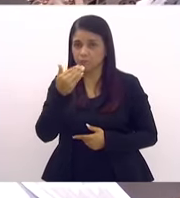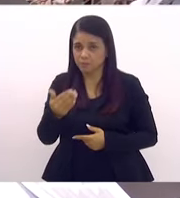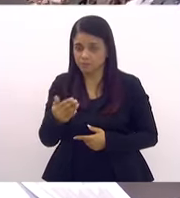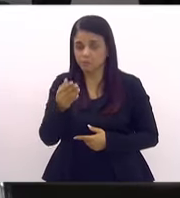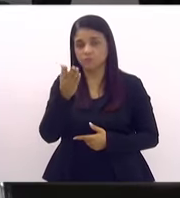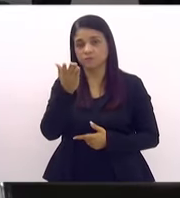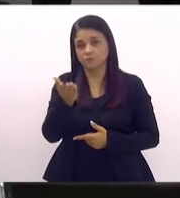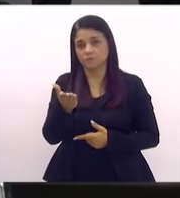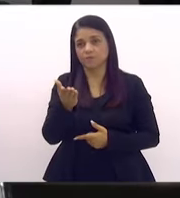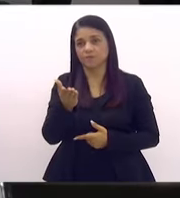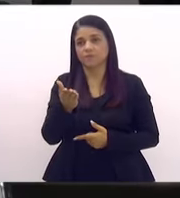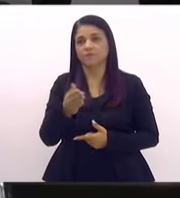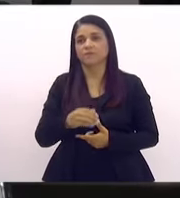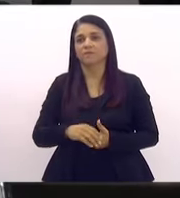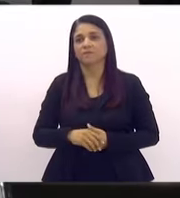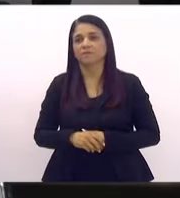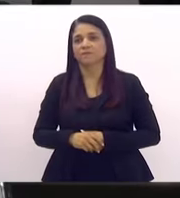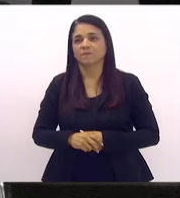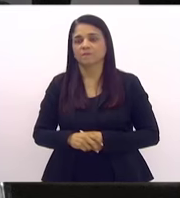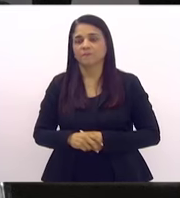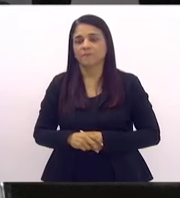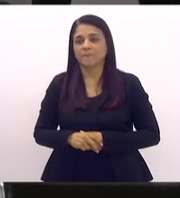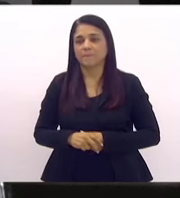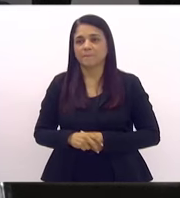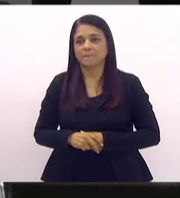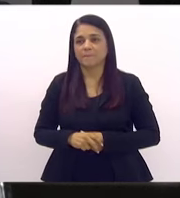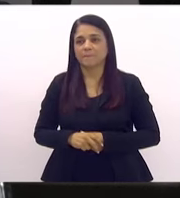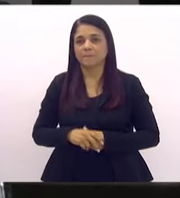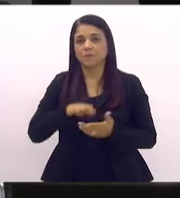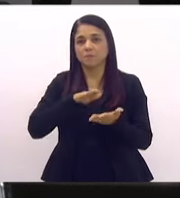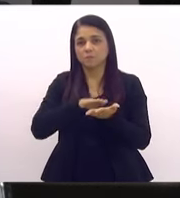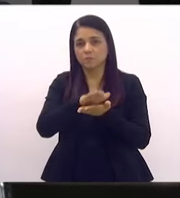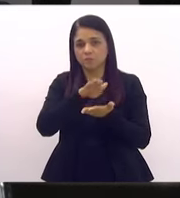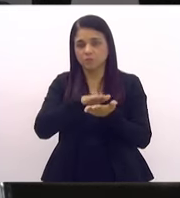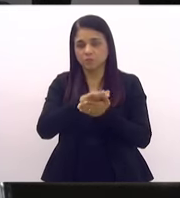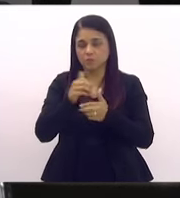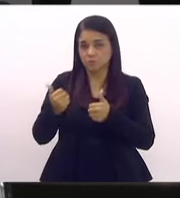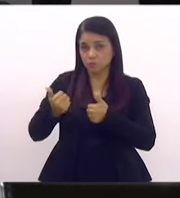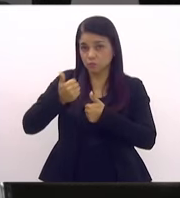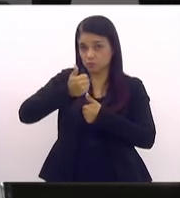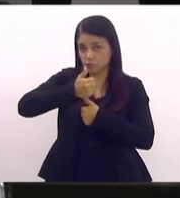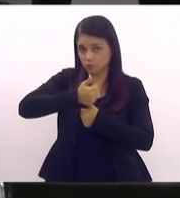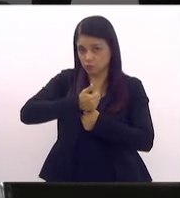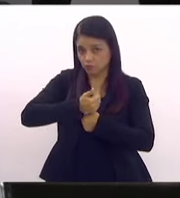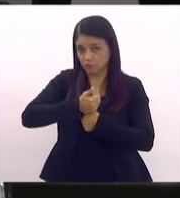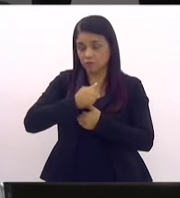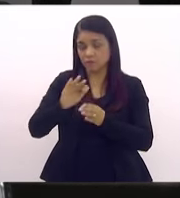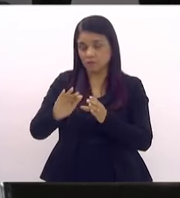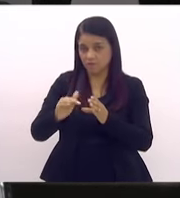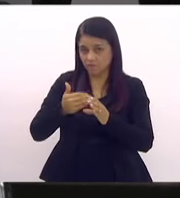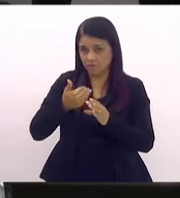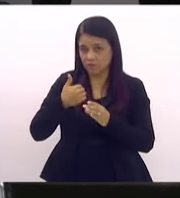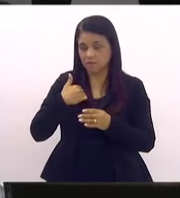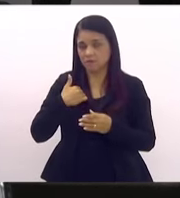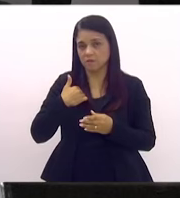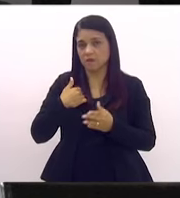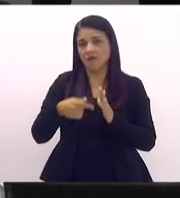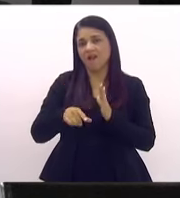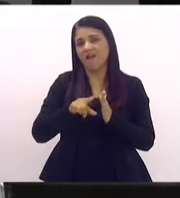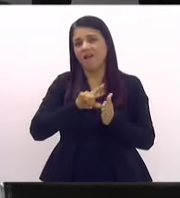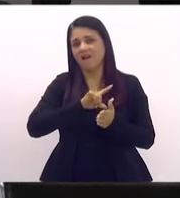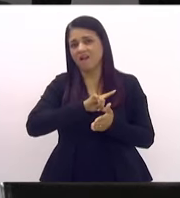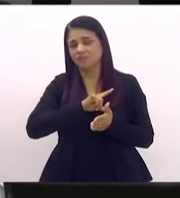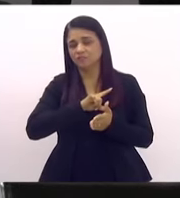Vossa Senhoria, Vossa Excelência, que publique o substitutivo ou nos envie. Perfeito. Antes